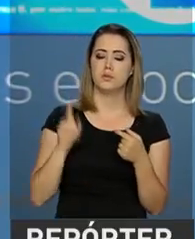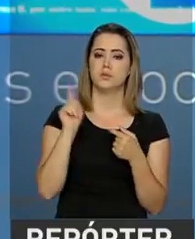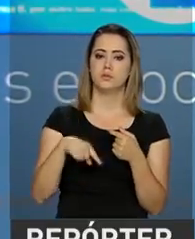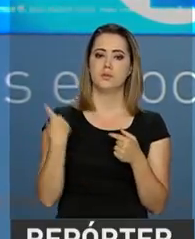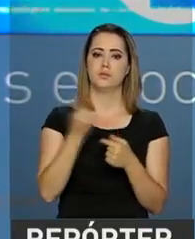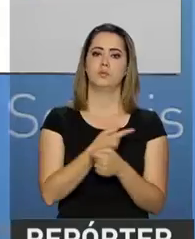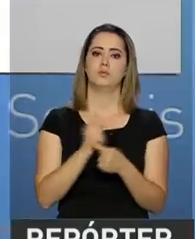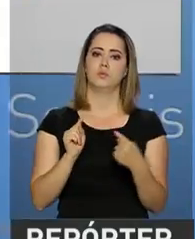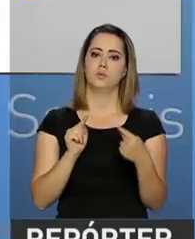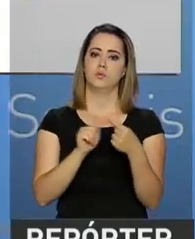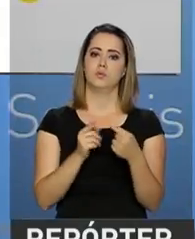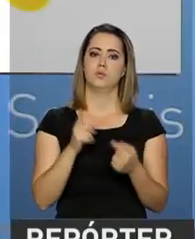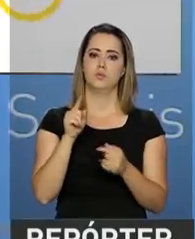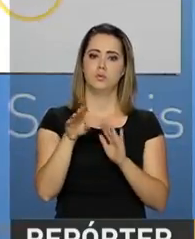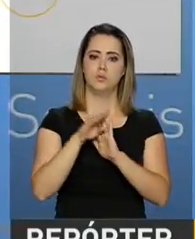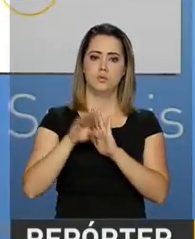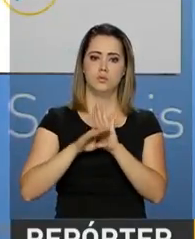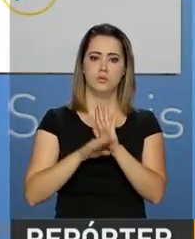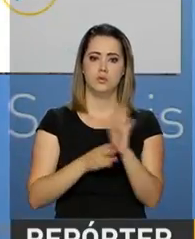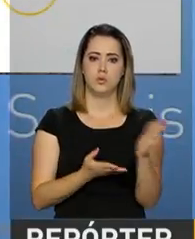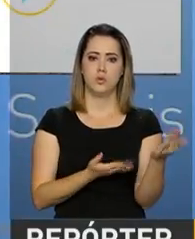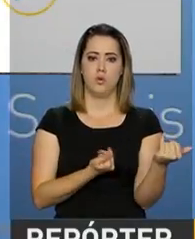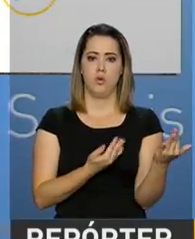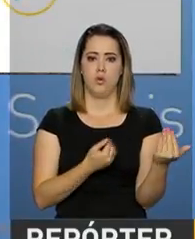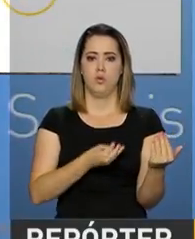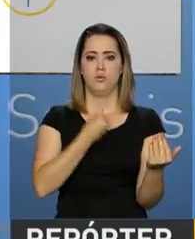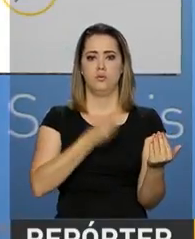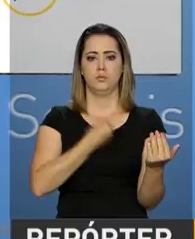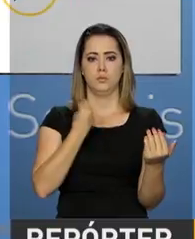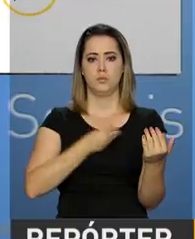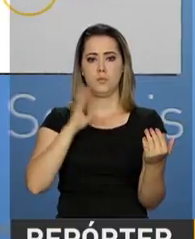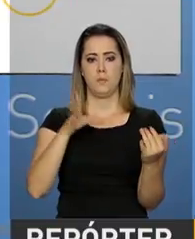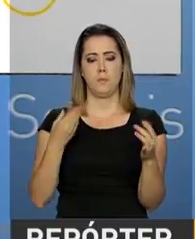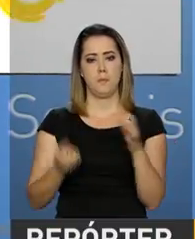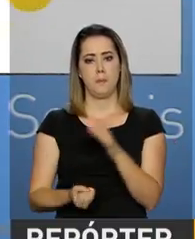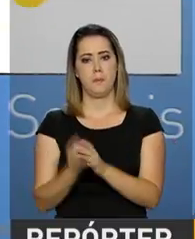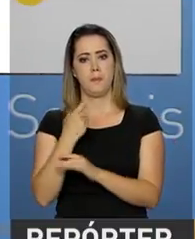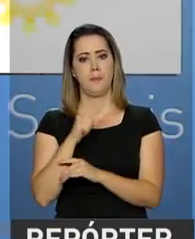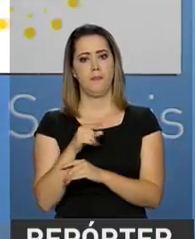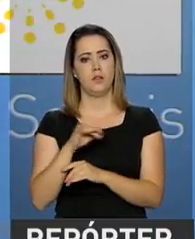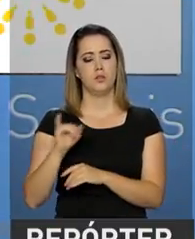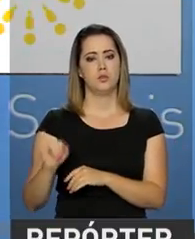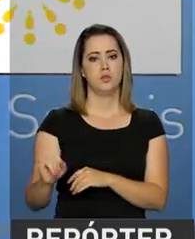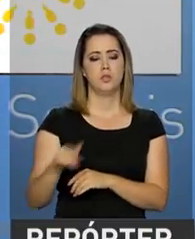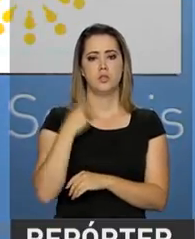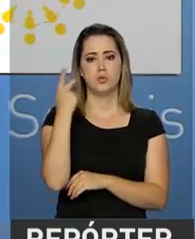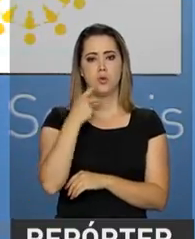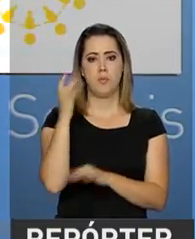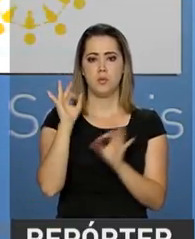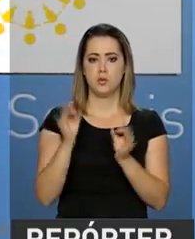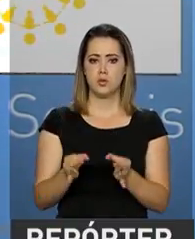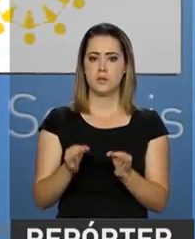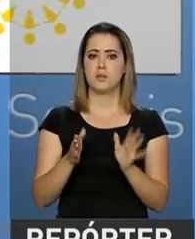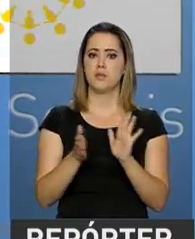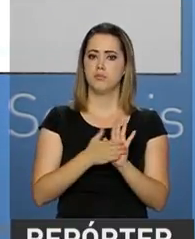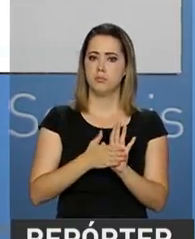grande prioridade. Esse plano Juventude Viva já nasce com uma política eficaz, uma política